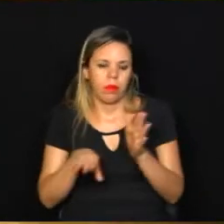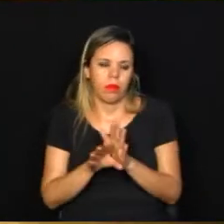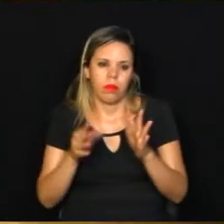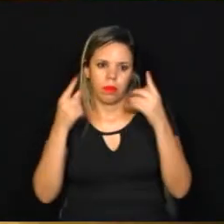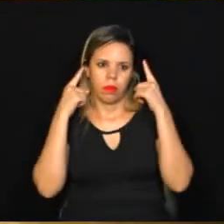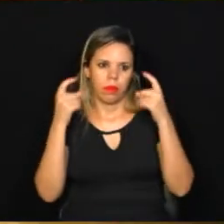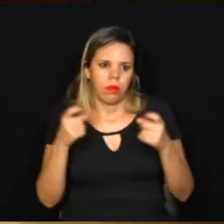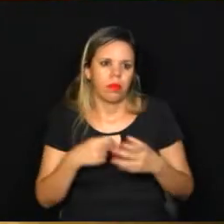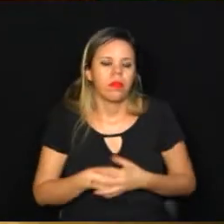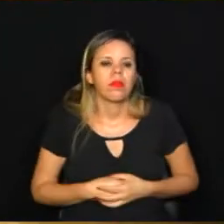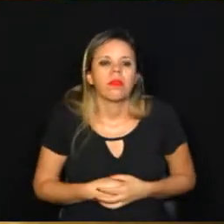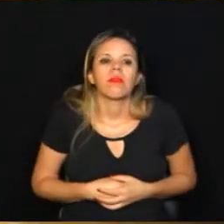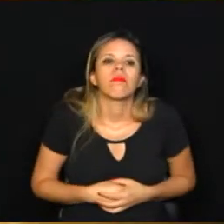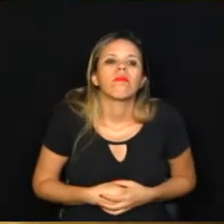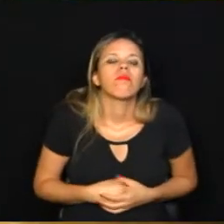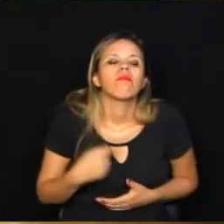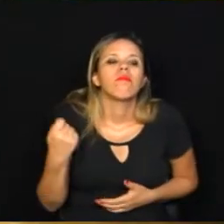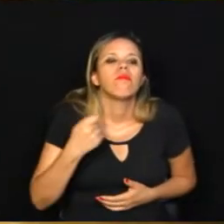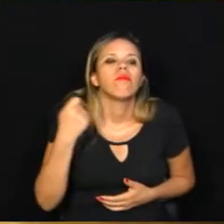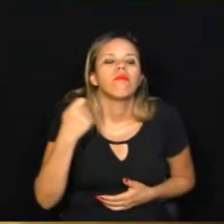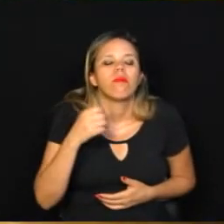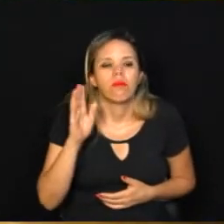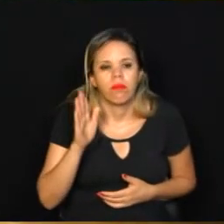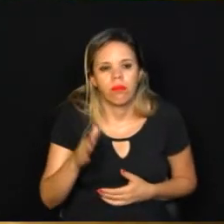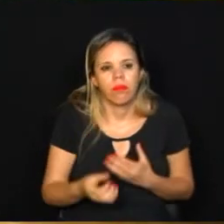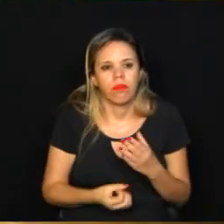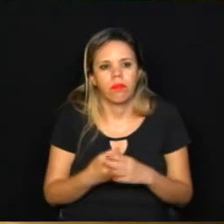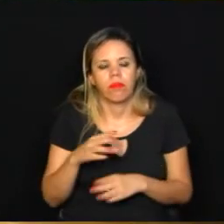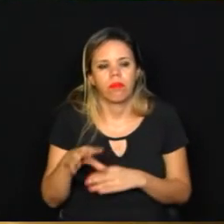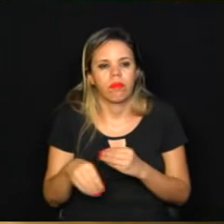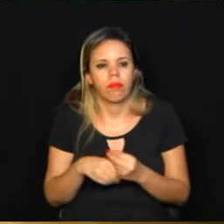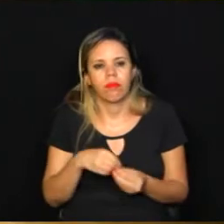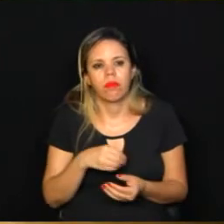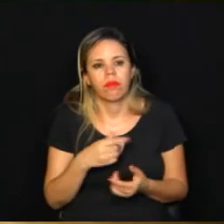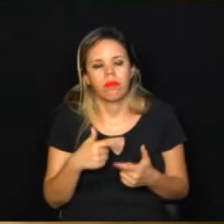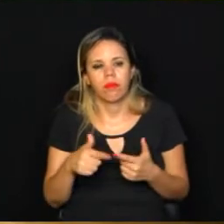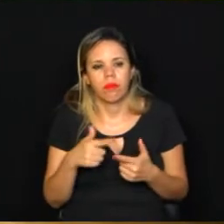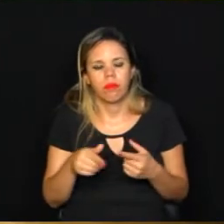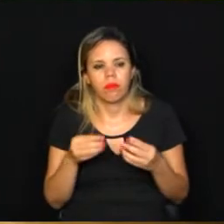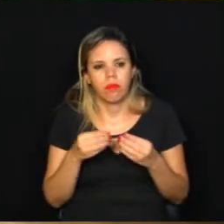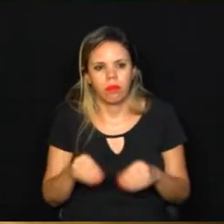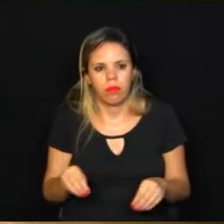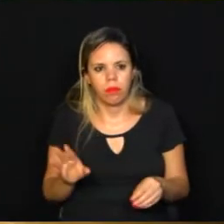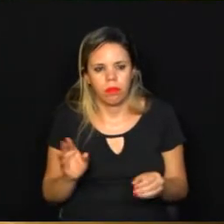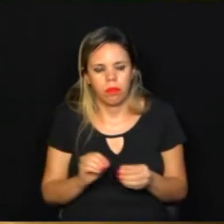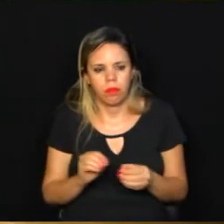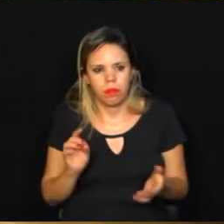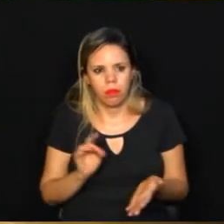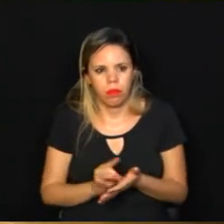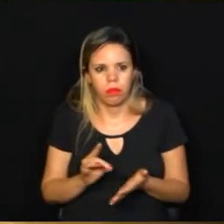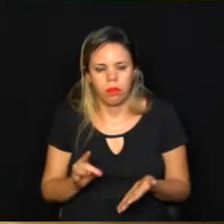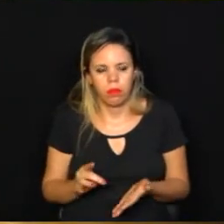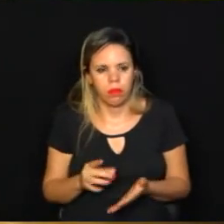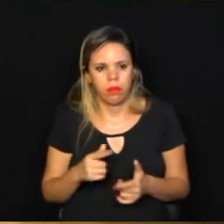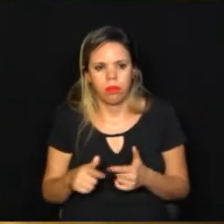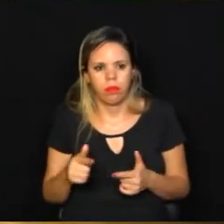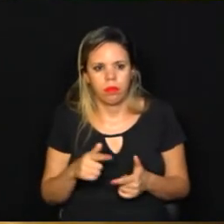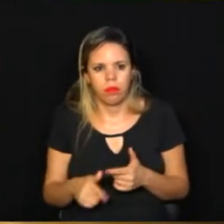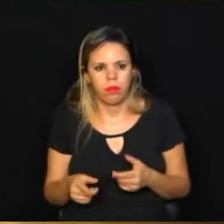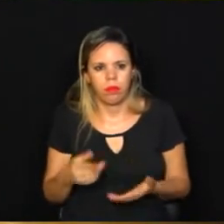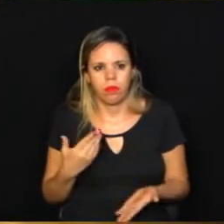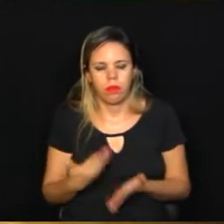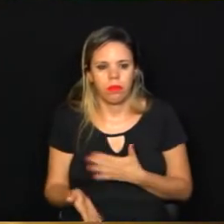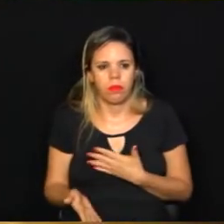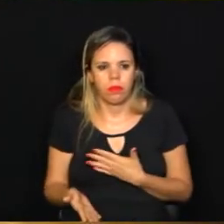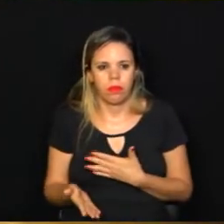complexidade, que é muito mais grave, que é quando já se constituiu a violação, quando a agressão já foi efetivada, quando a situação já perdeu um